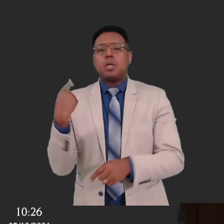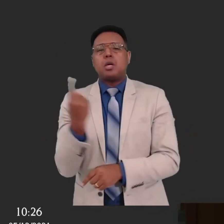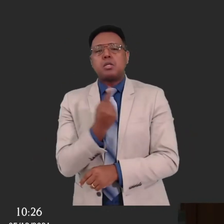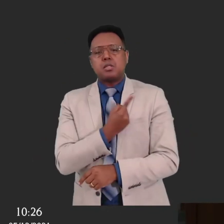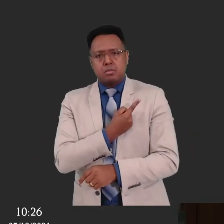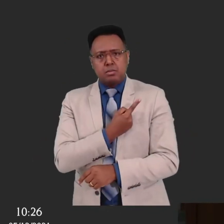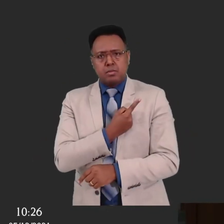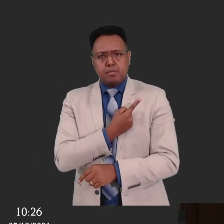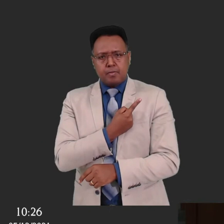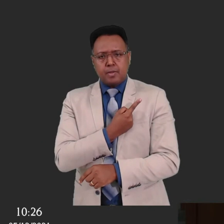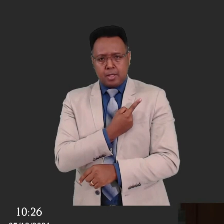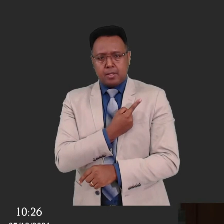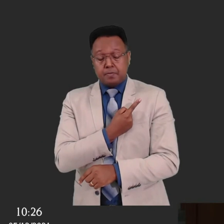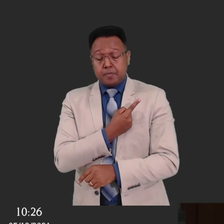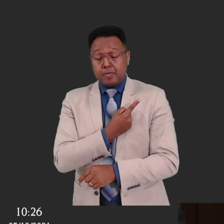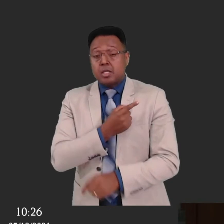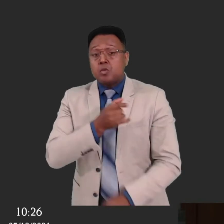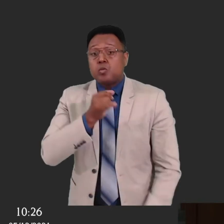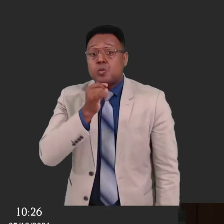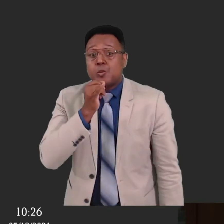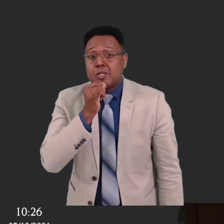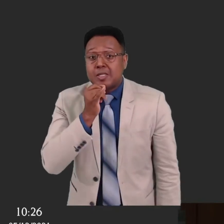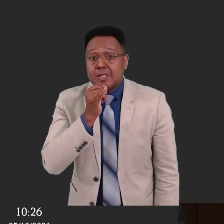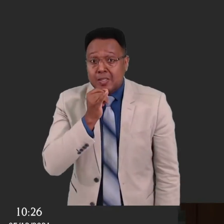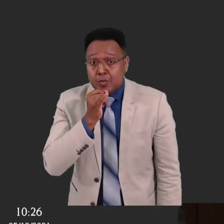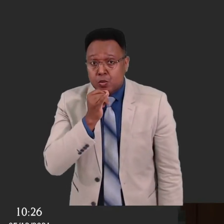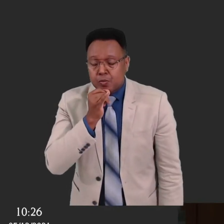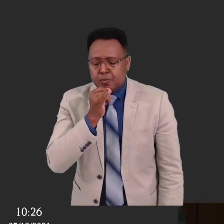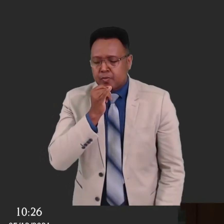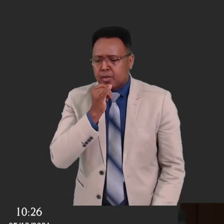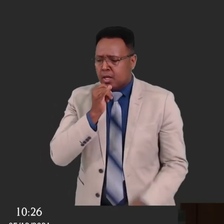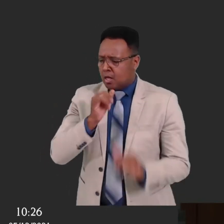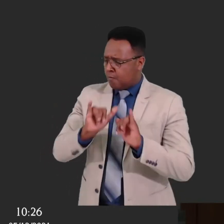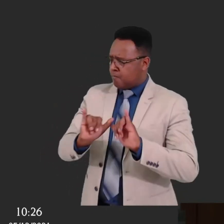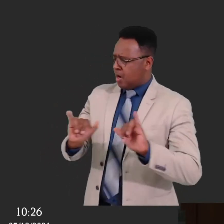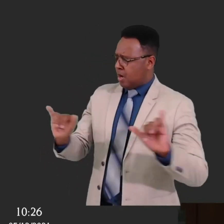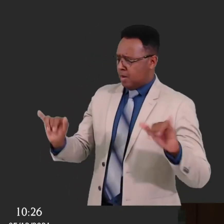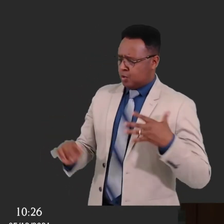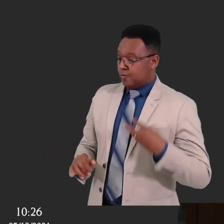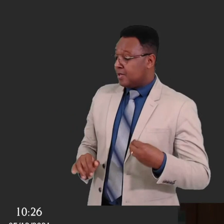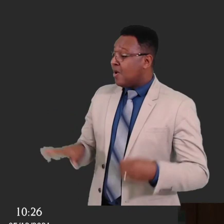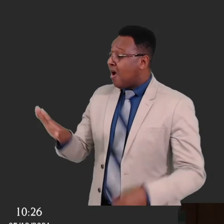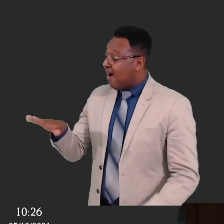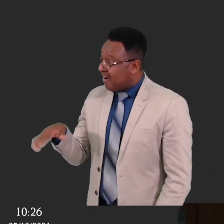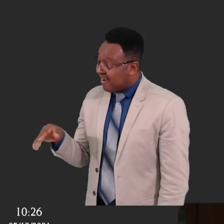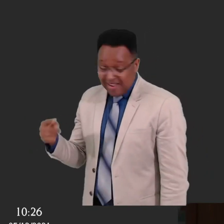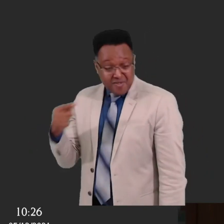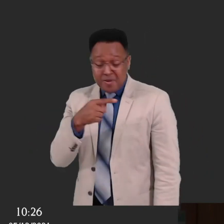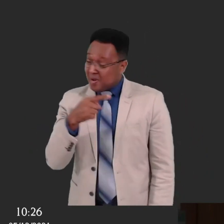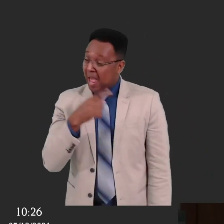dizer aos nossos filhos, levar eles para conhecer o Papai Noel, como os irmãos